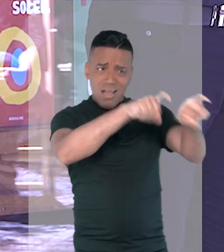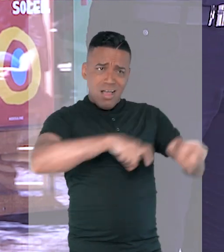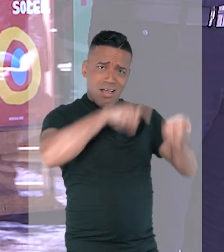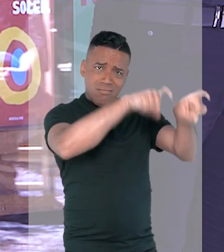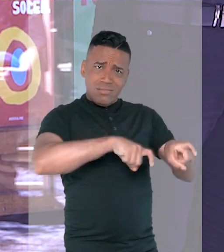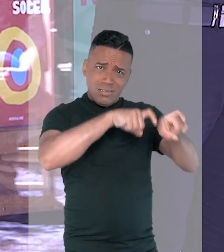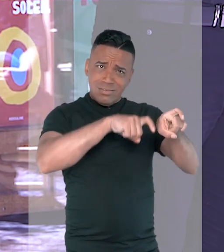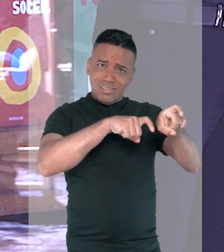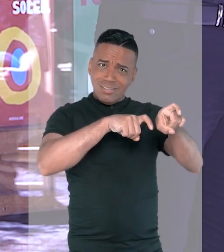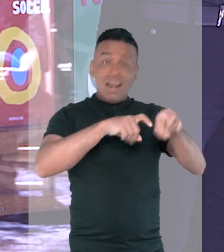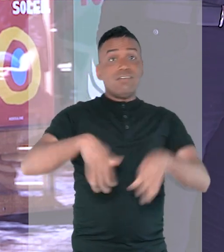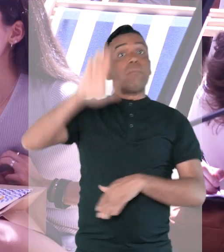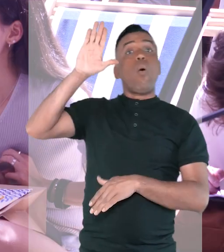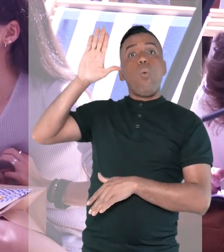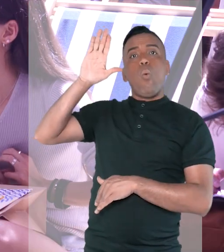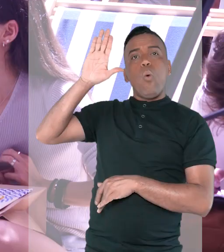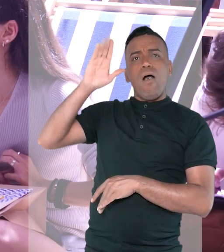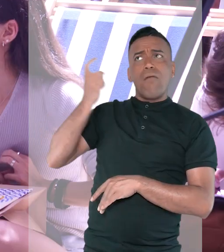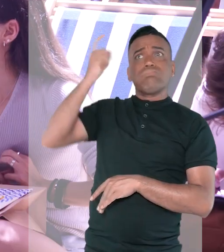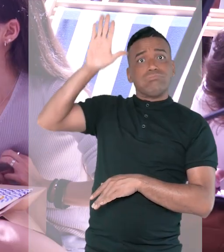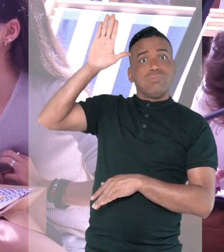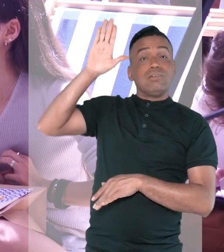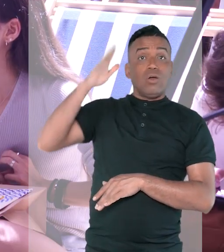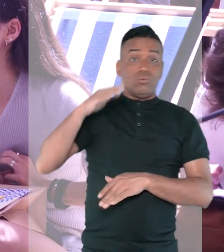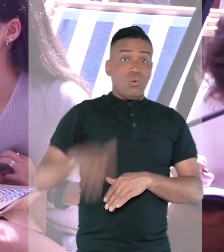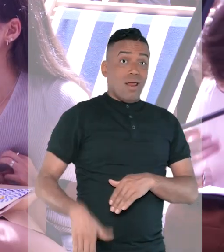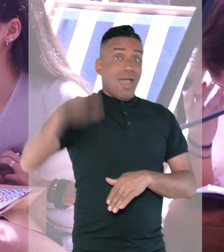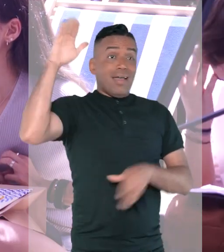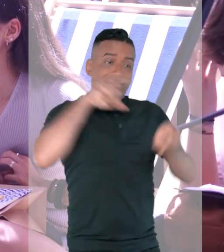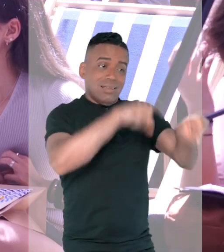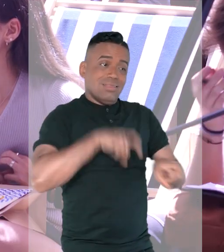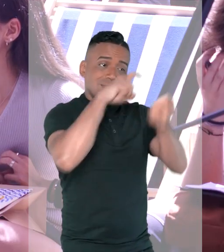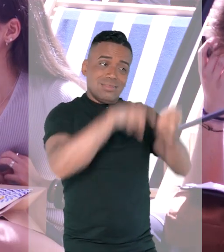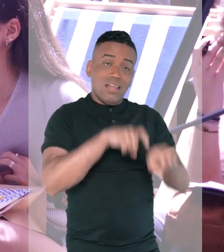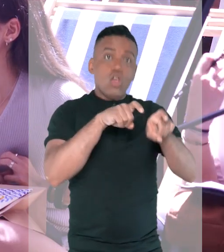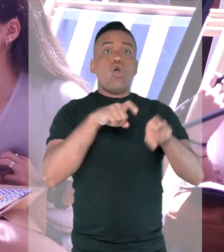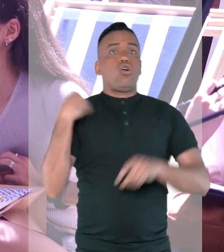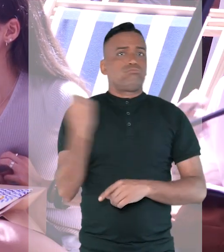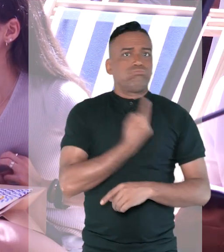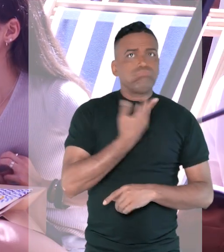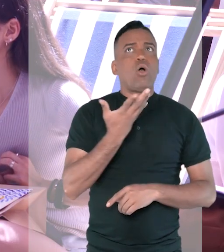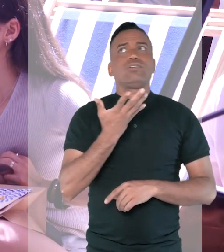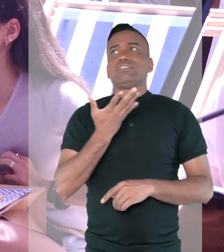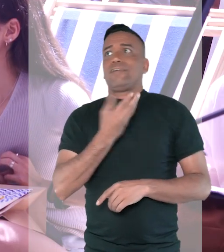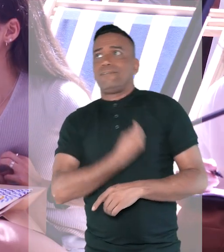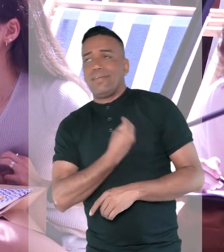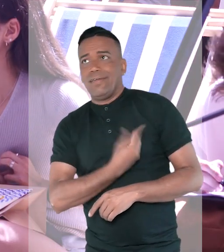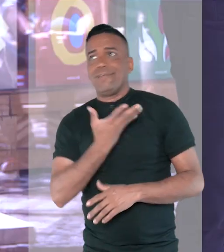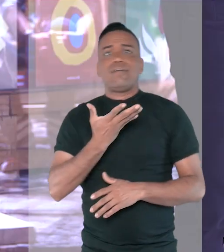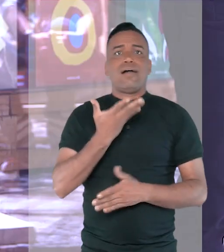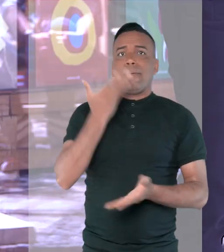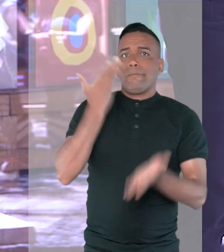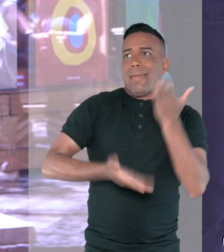em... Pode levantar a mão bem alto, gente. Uma espectadora levanta a mão. Quando a gente cresce mais no interior, é muito natural que a